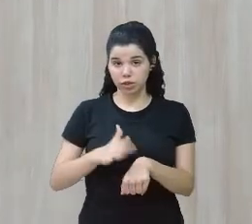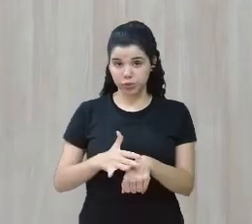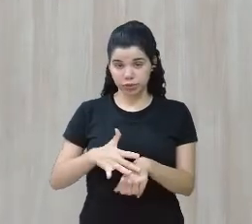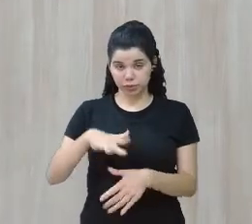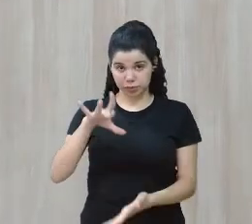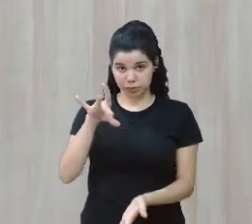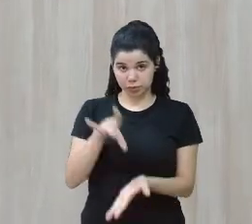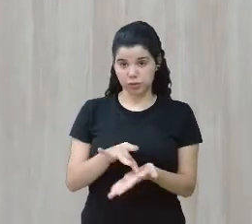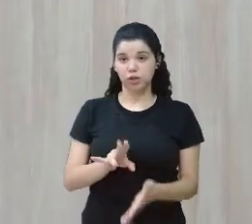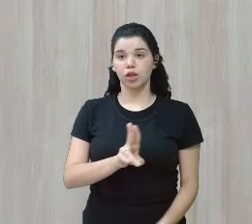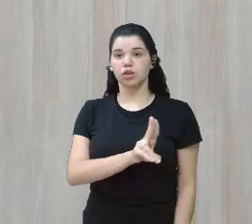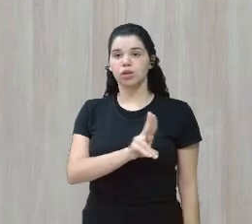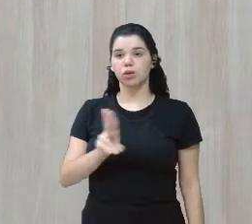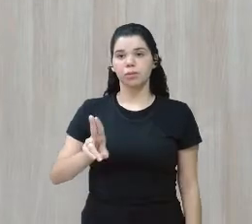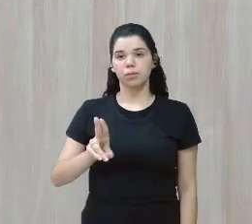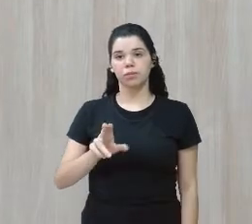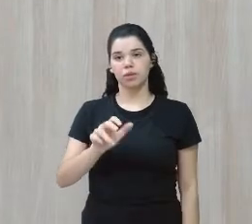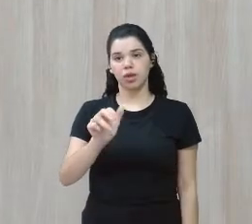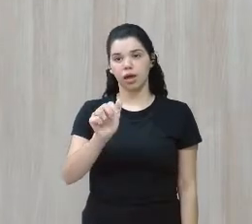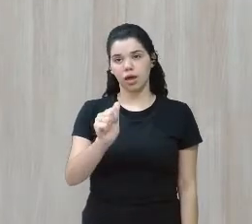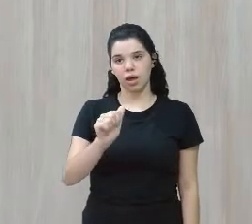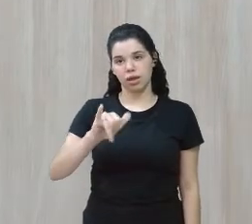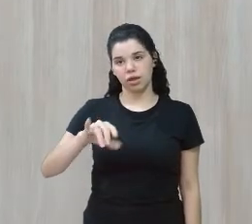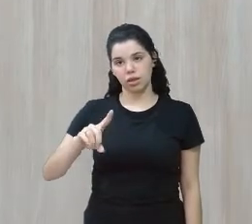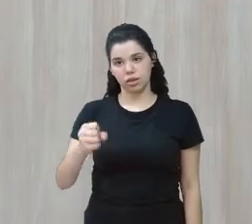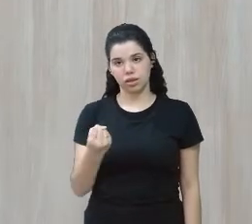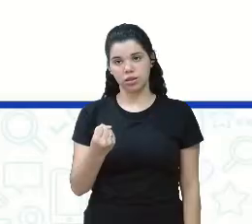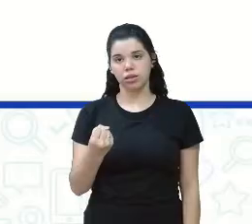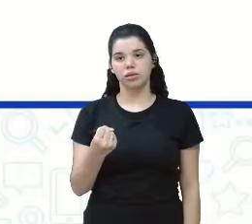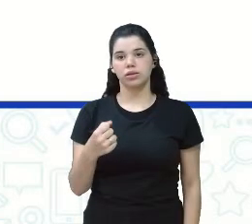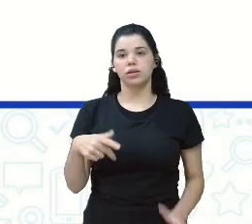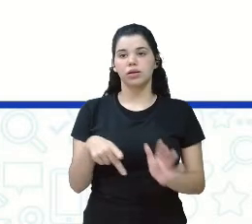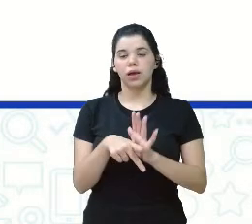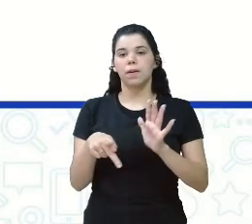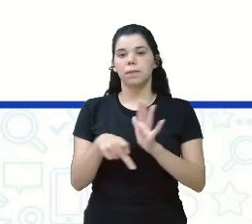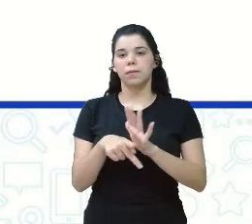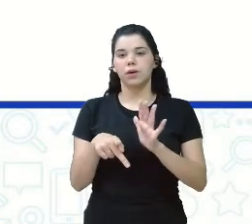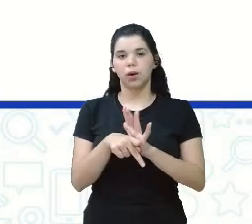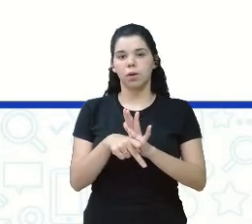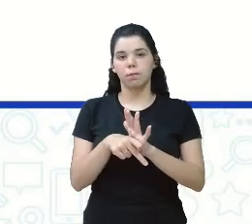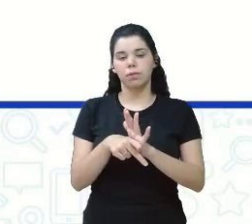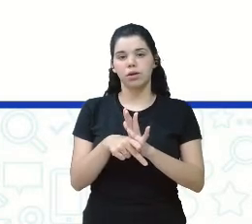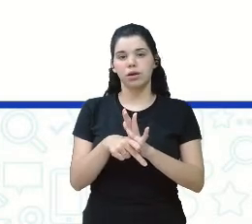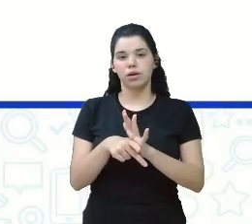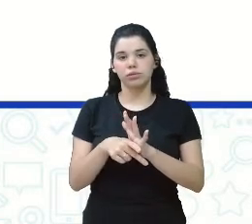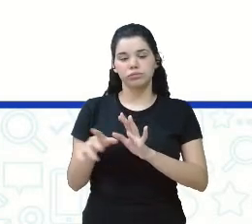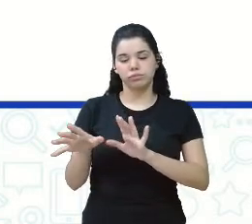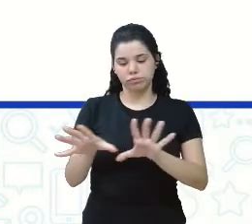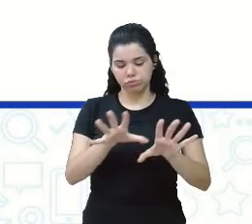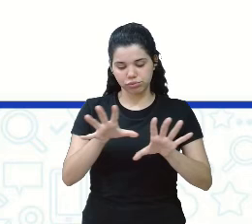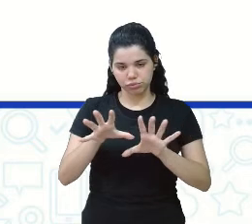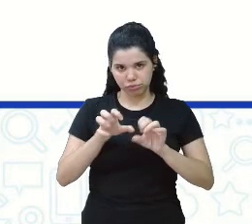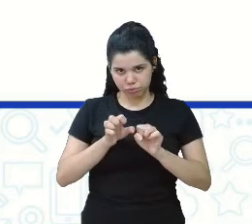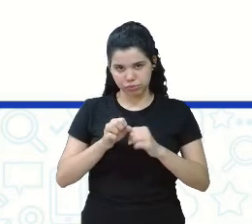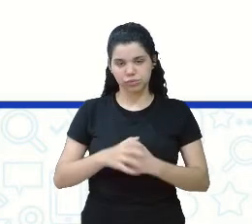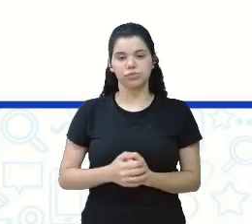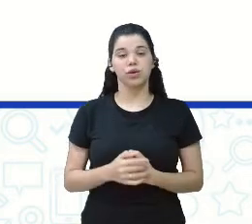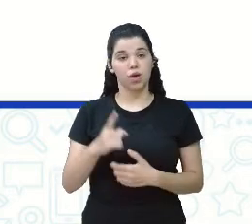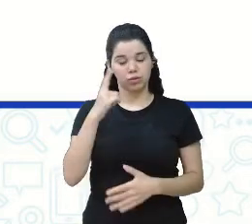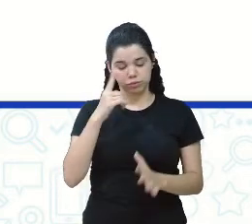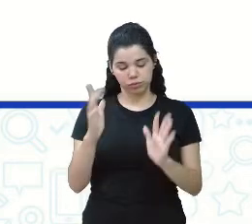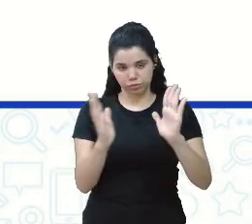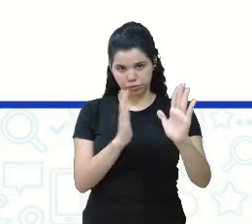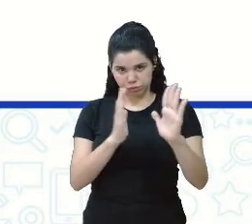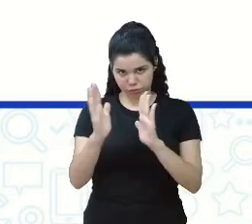né? Que é chamada AIDS, mas significa a síndrome da imunodeficiência adquirida, né? nessa